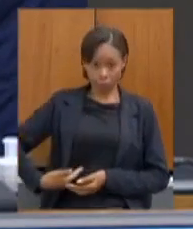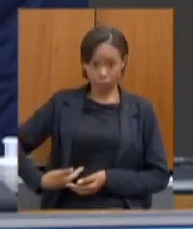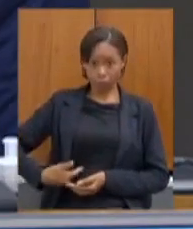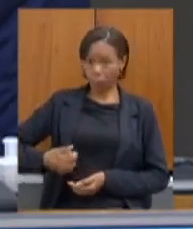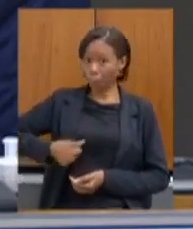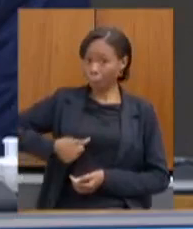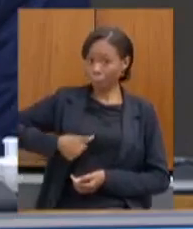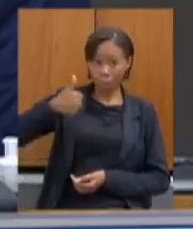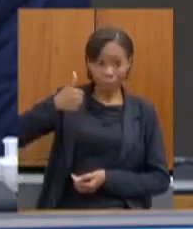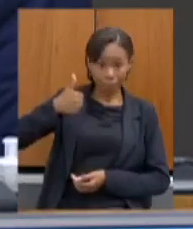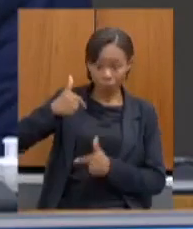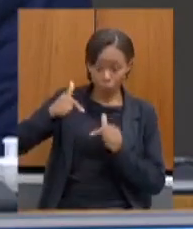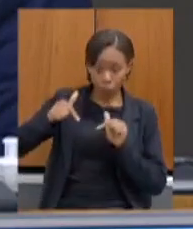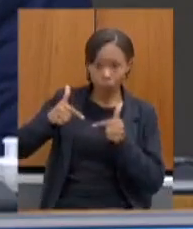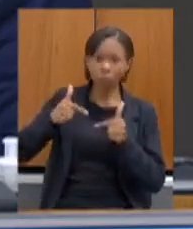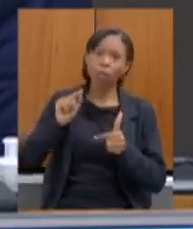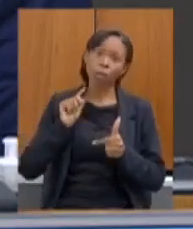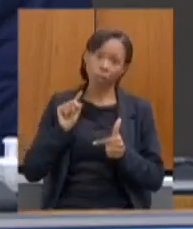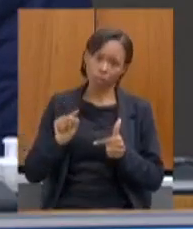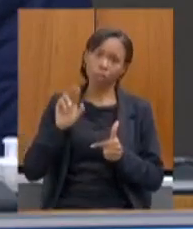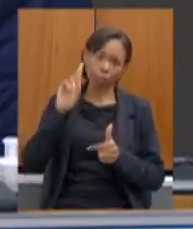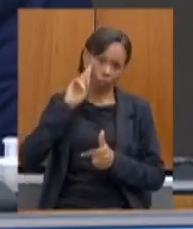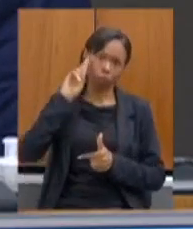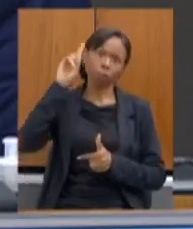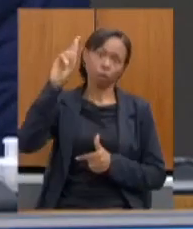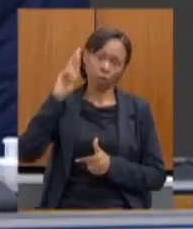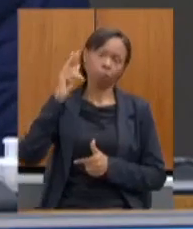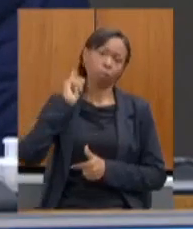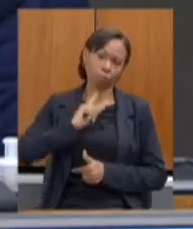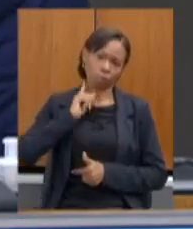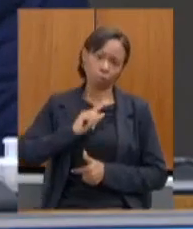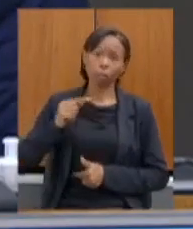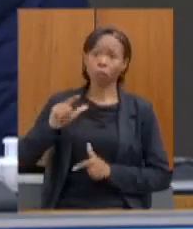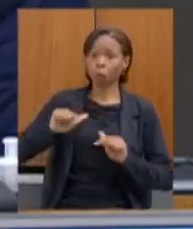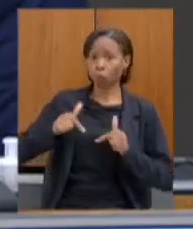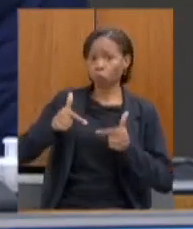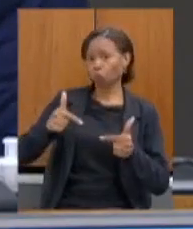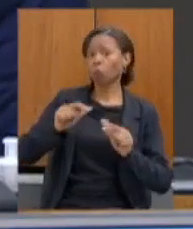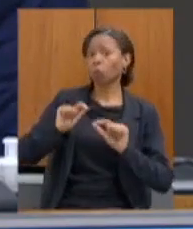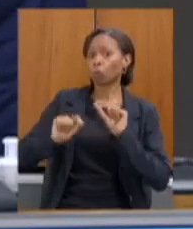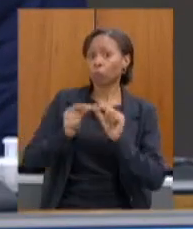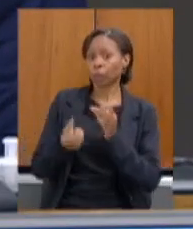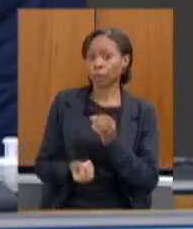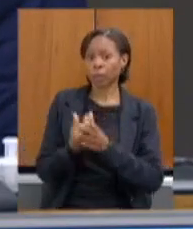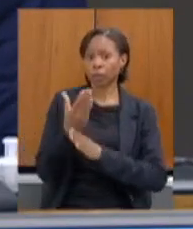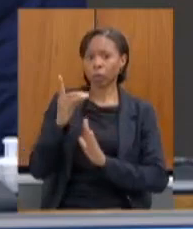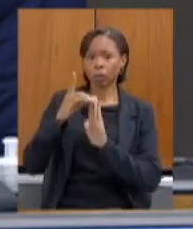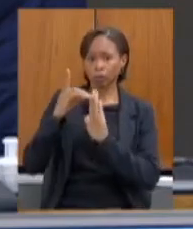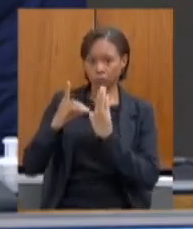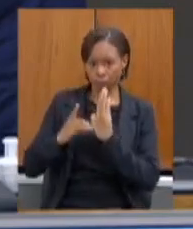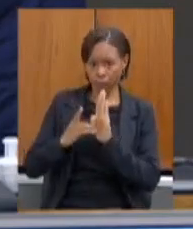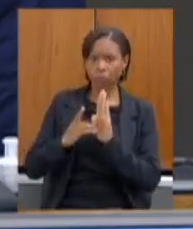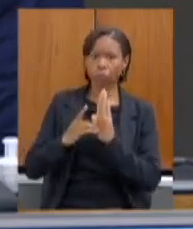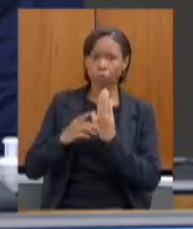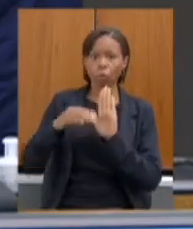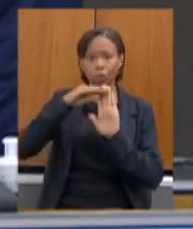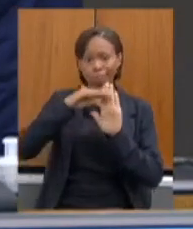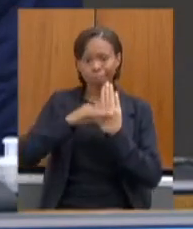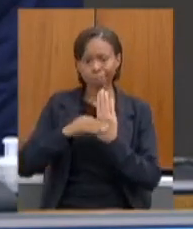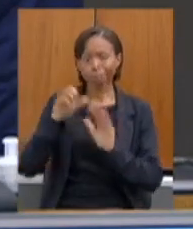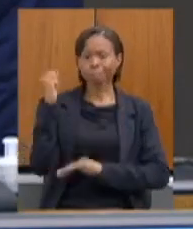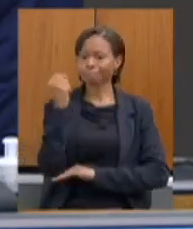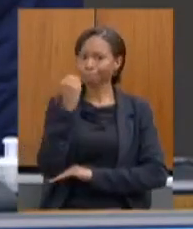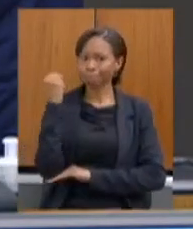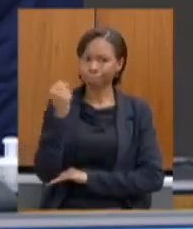como chefe do Poder Executivo de Minas Gerais, criou o decreto que definia a calamidade pública do nosso Estado. A